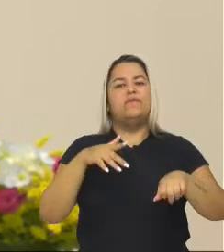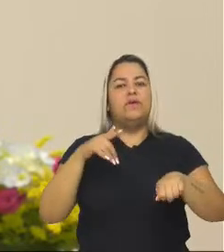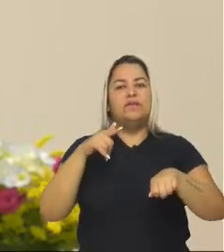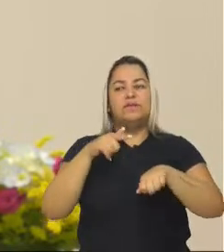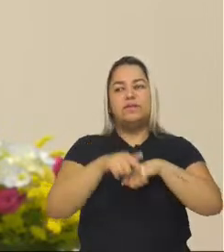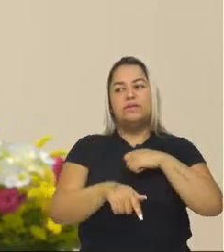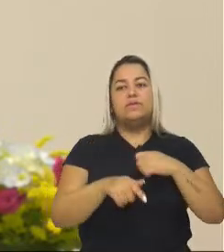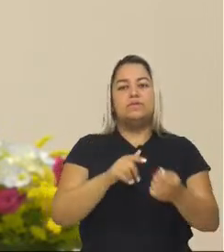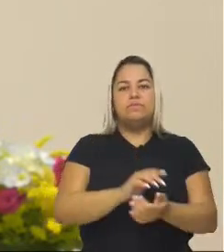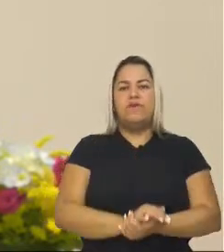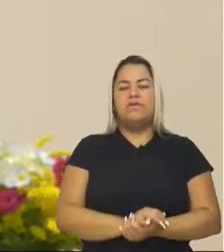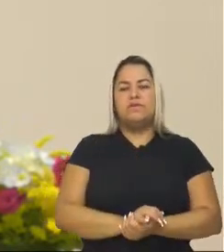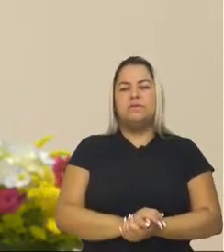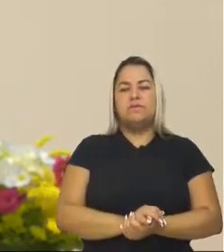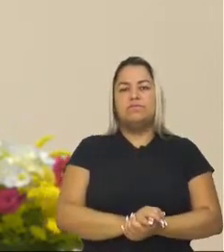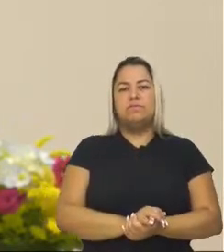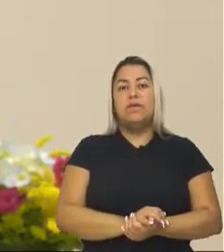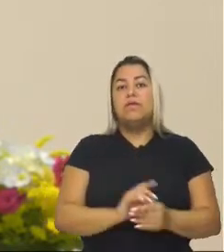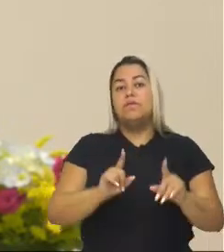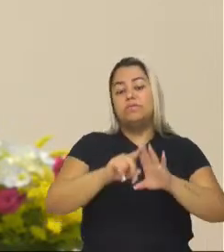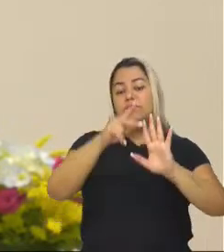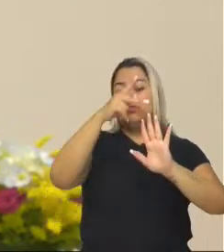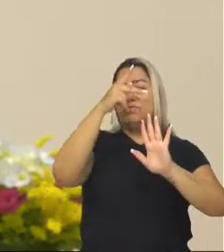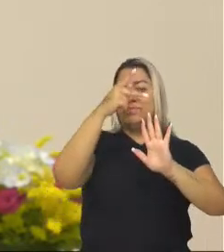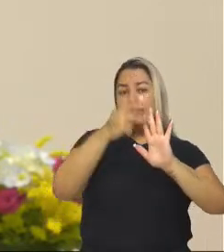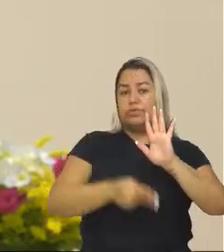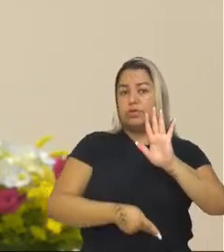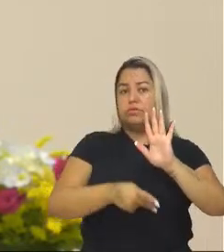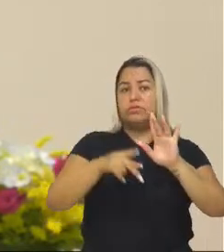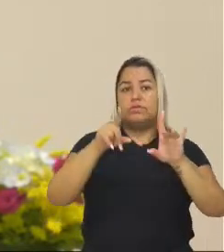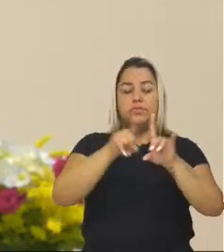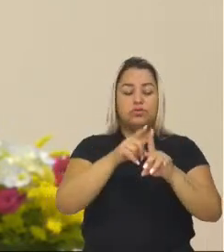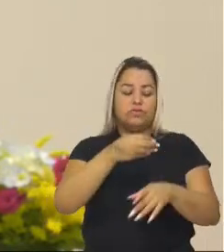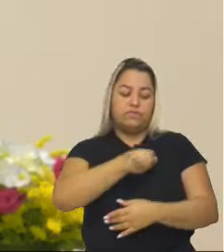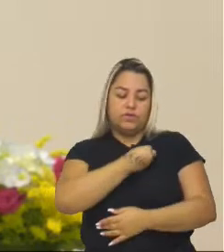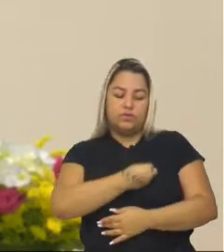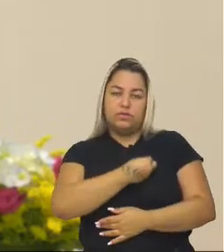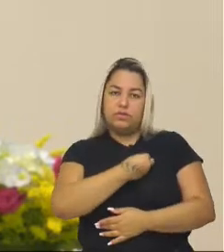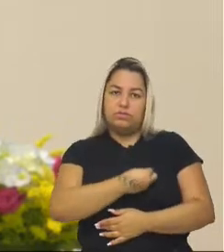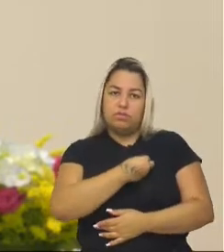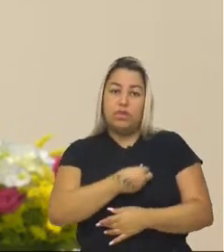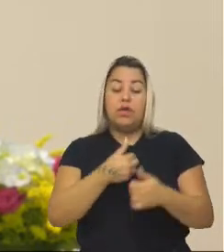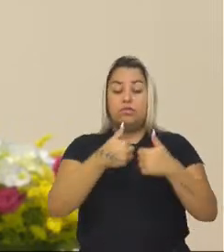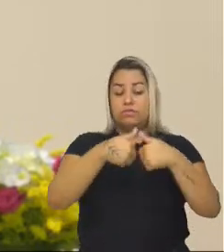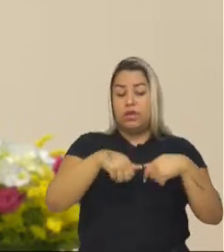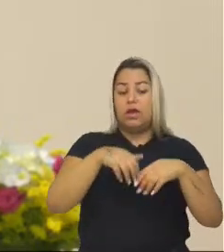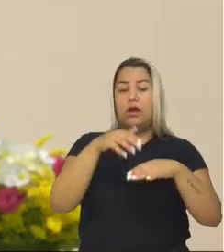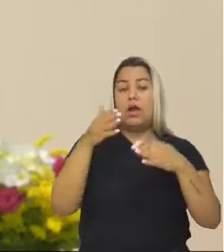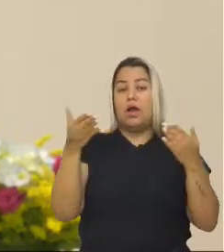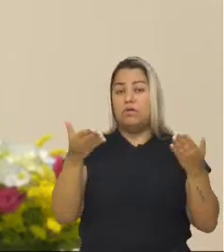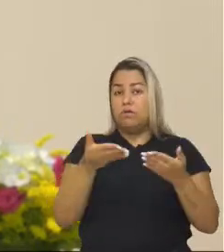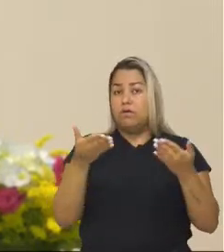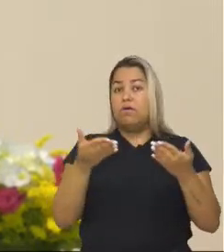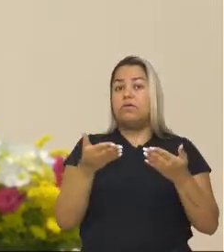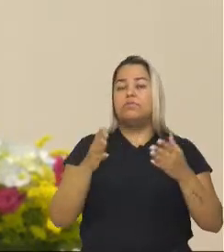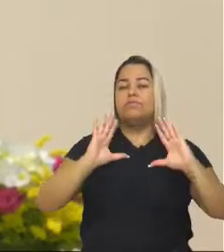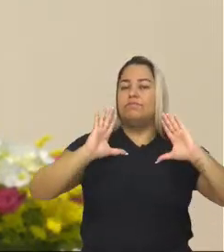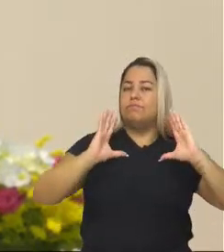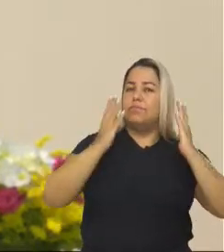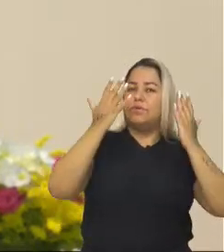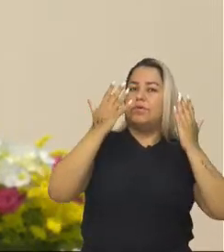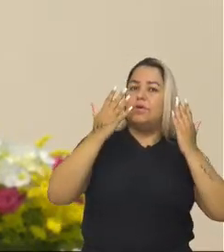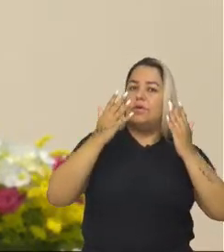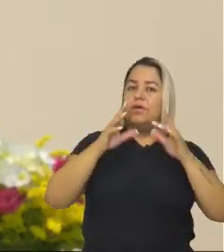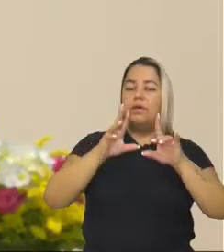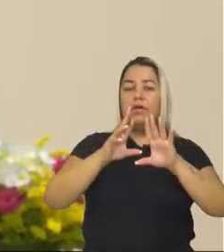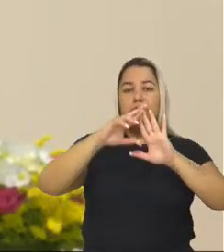né, e de projetos de aniquilamento de vida, estarmos nesta tarde celebrando a Resolução